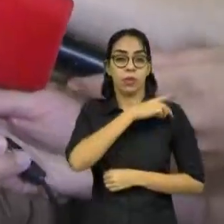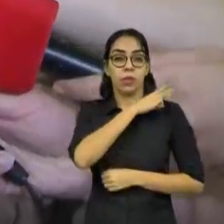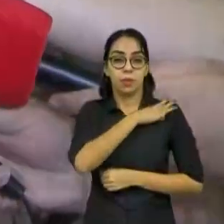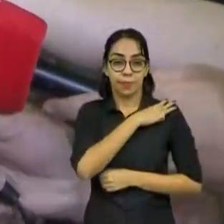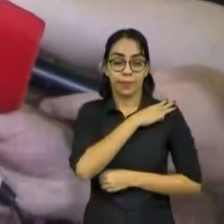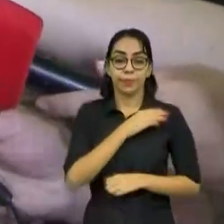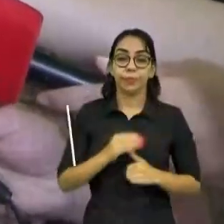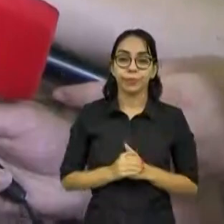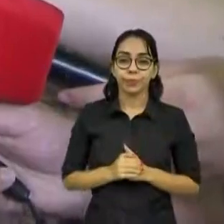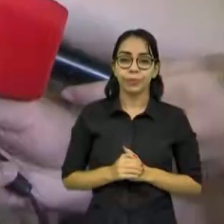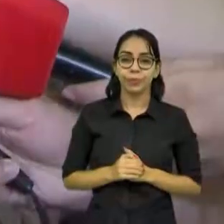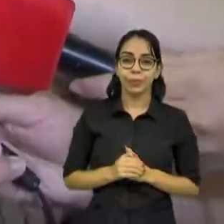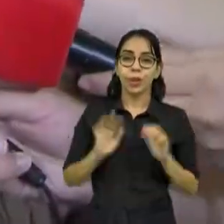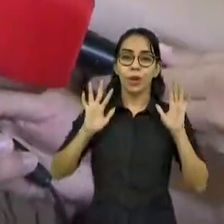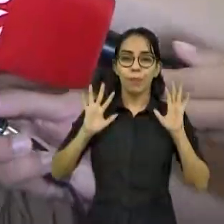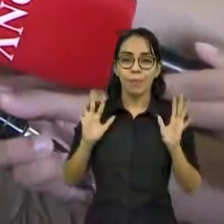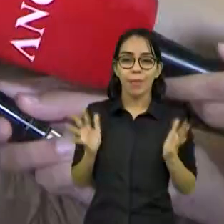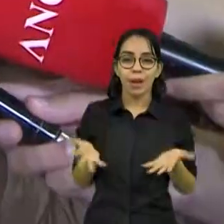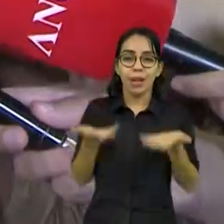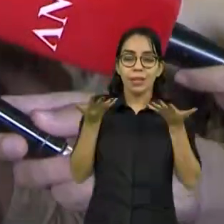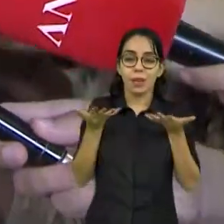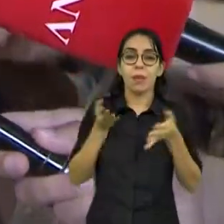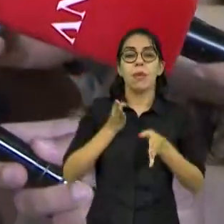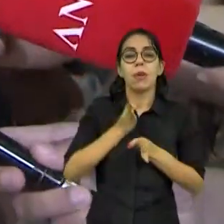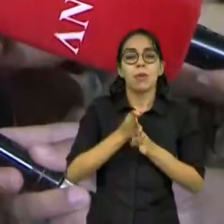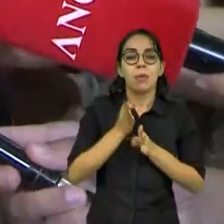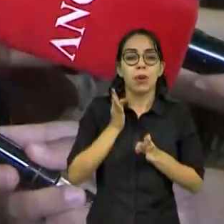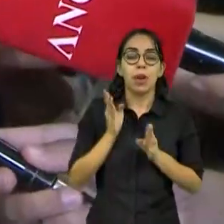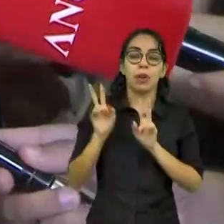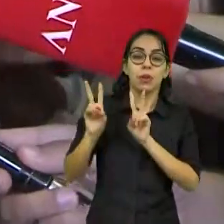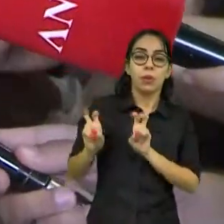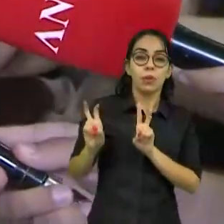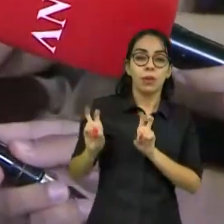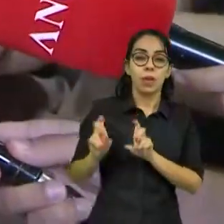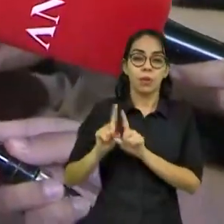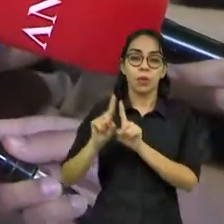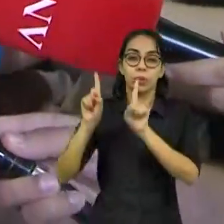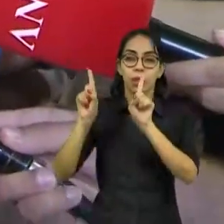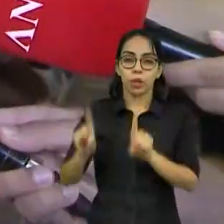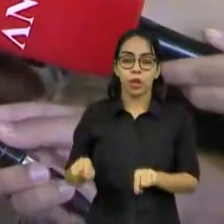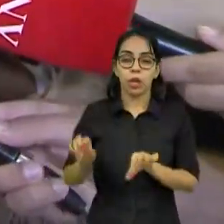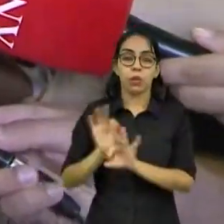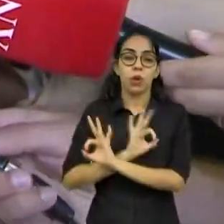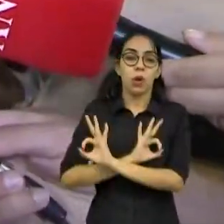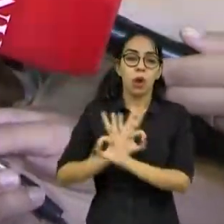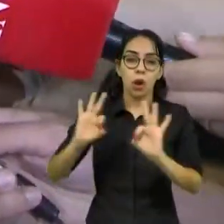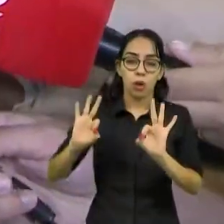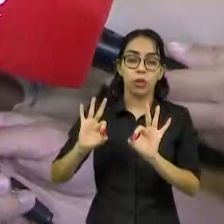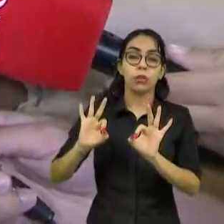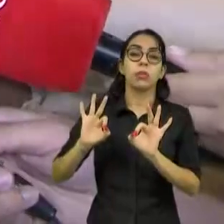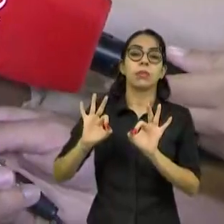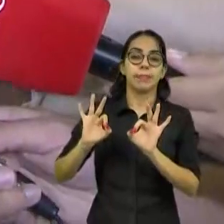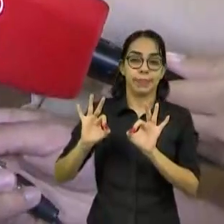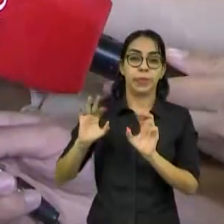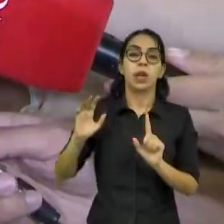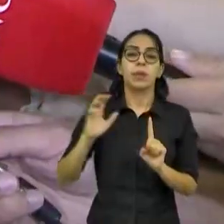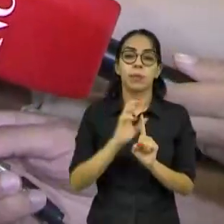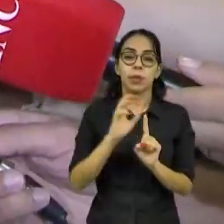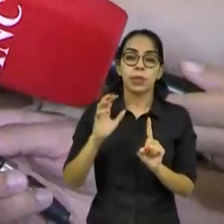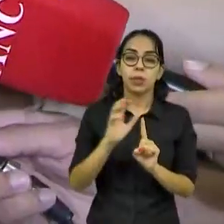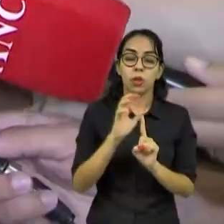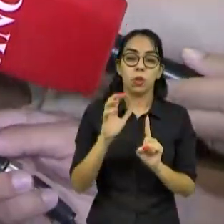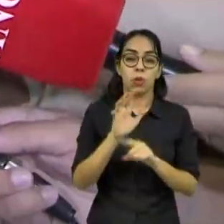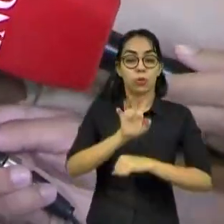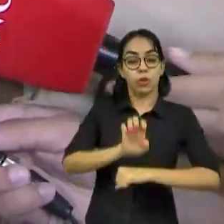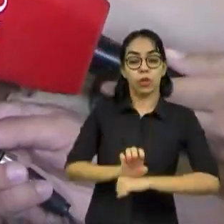essa história bem-sucedida, por essa história de avanços importantes na educação do nosso Ceará, com todas